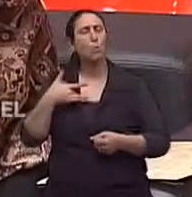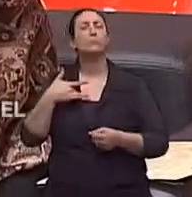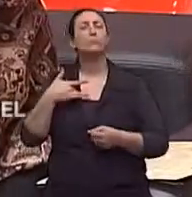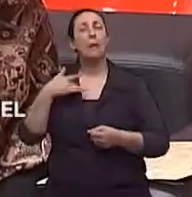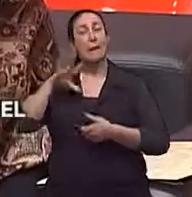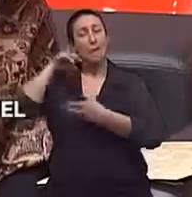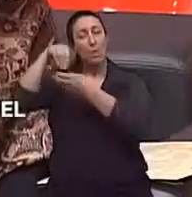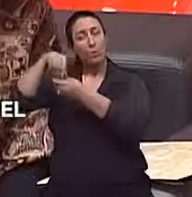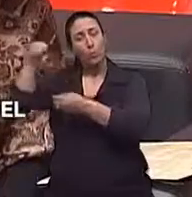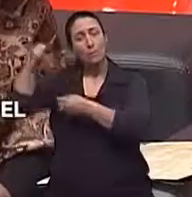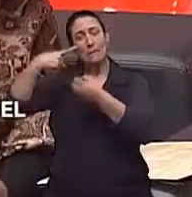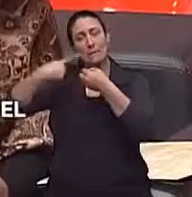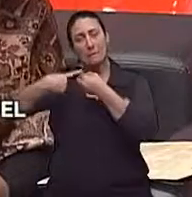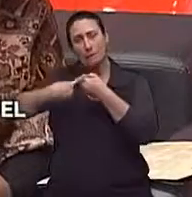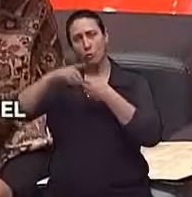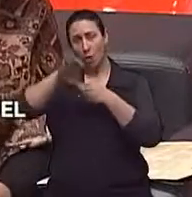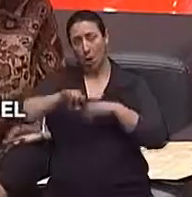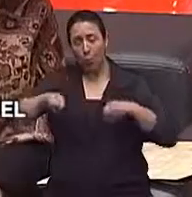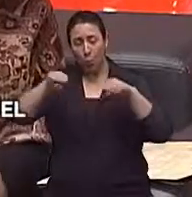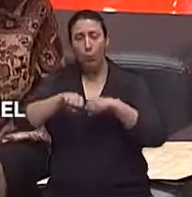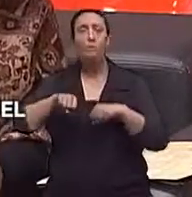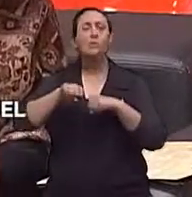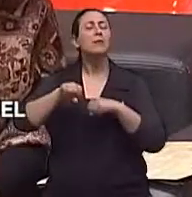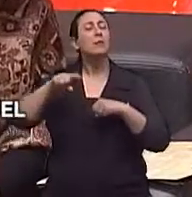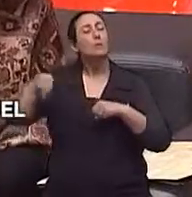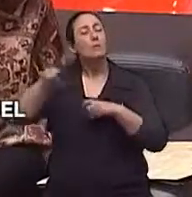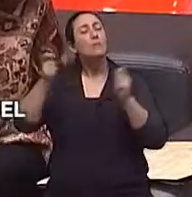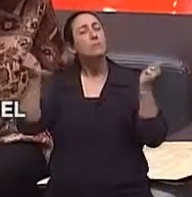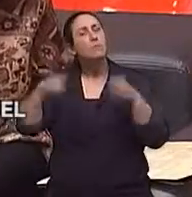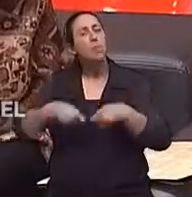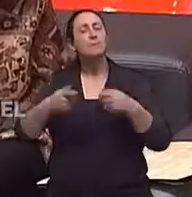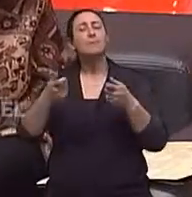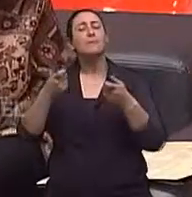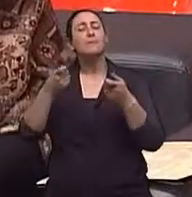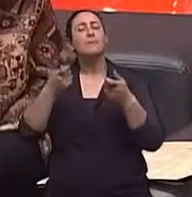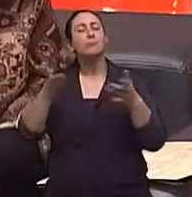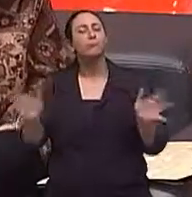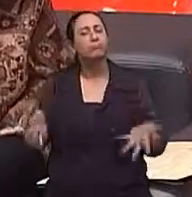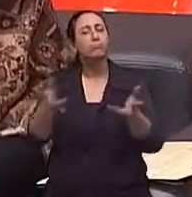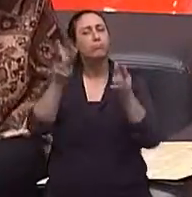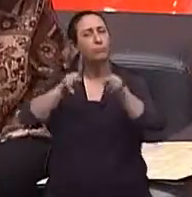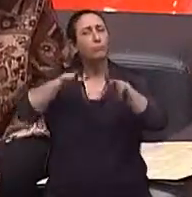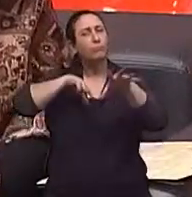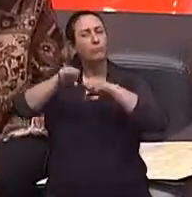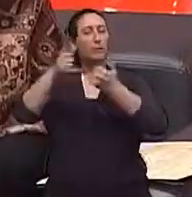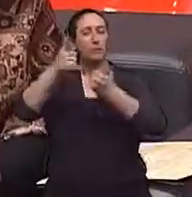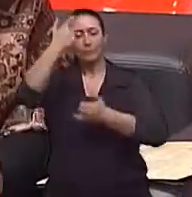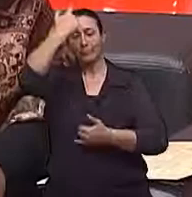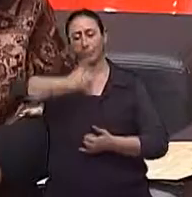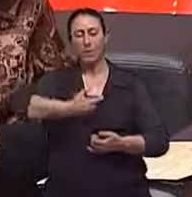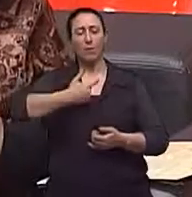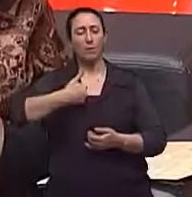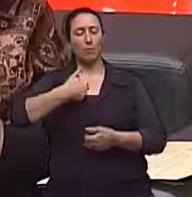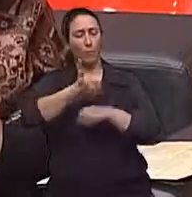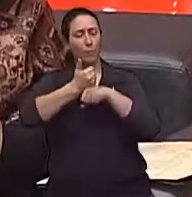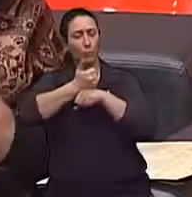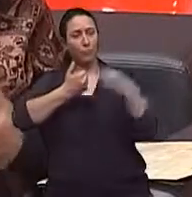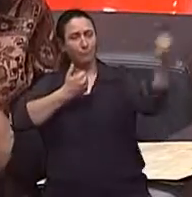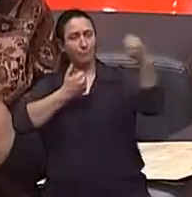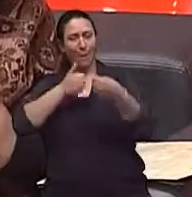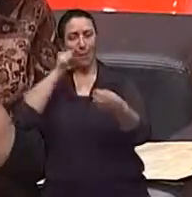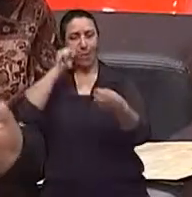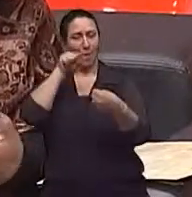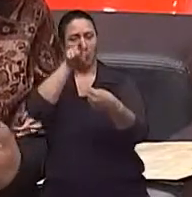município de Canoas para que a gente possa capacitar essas pessoas que recebem as mulheres que estão